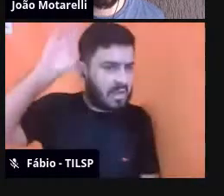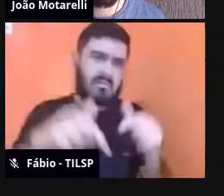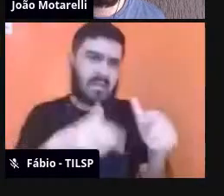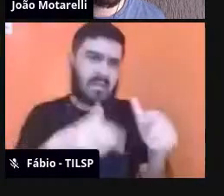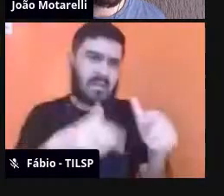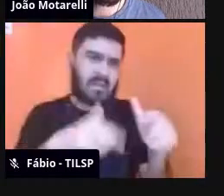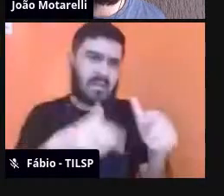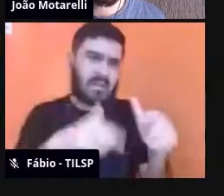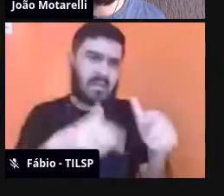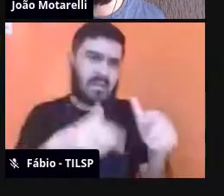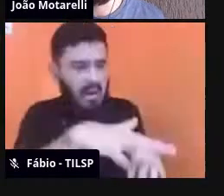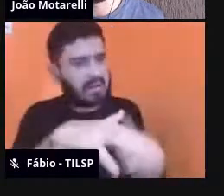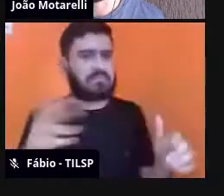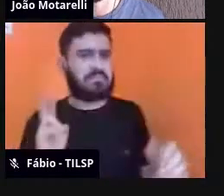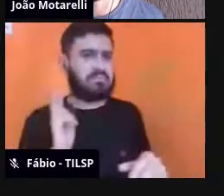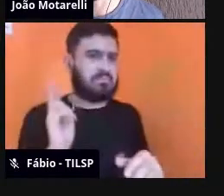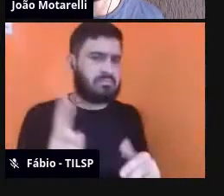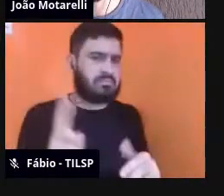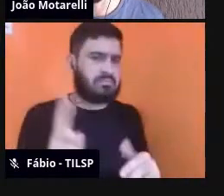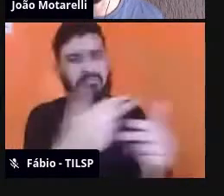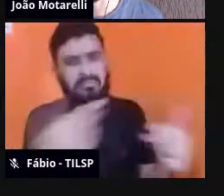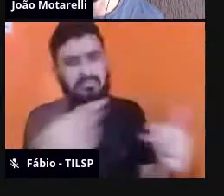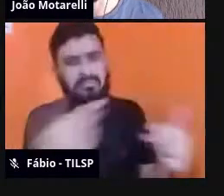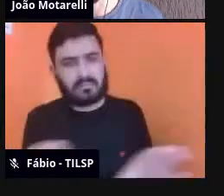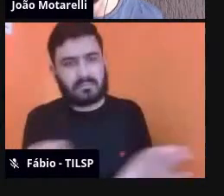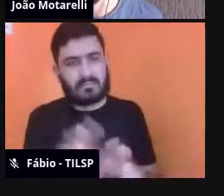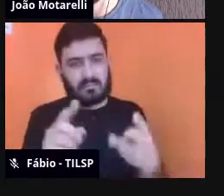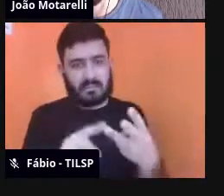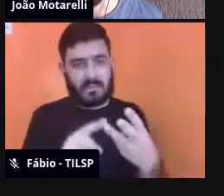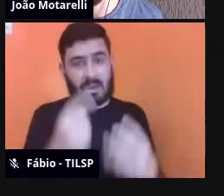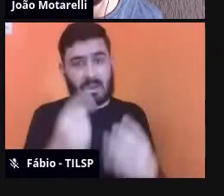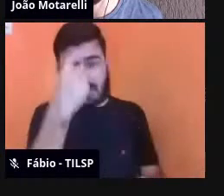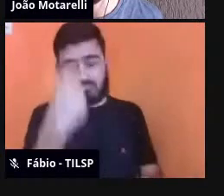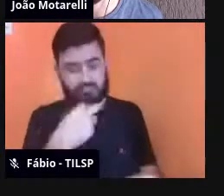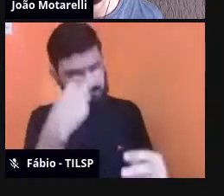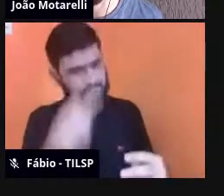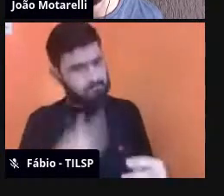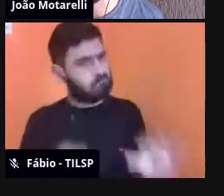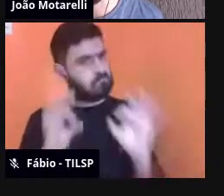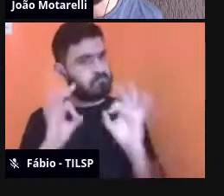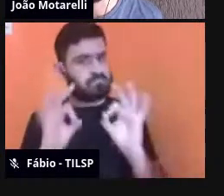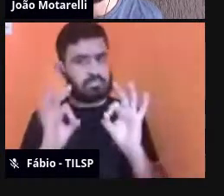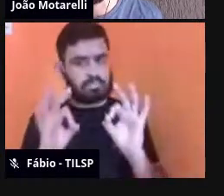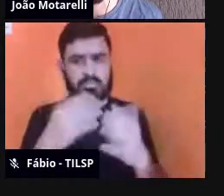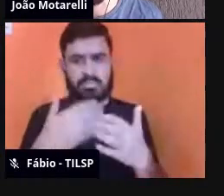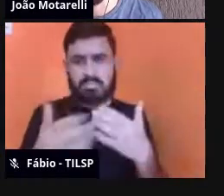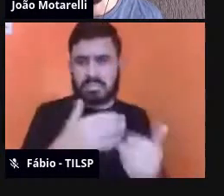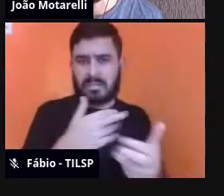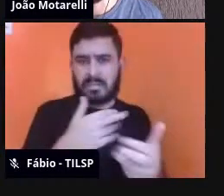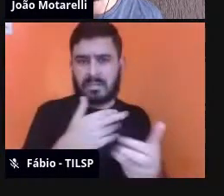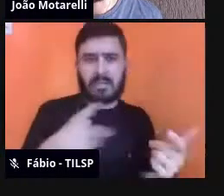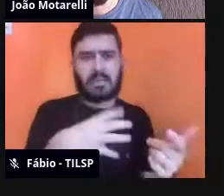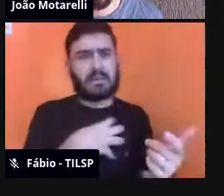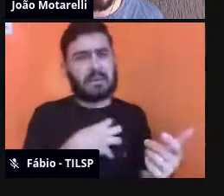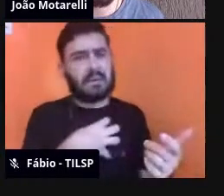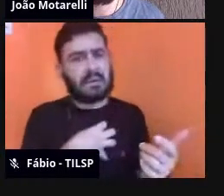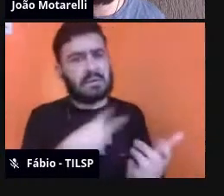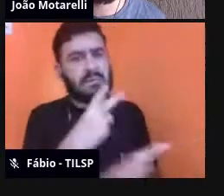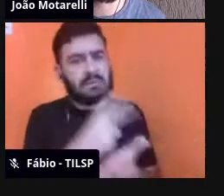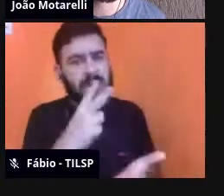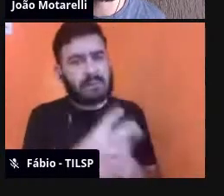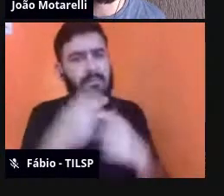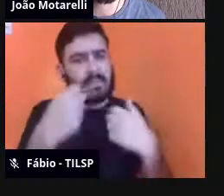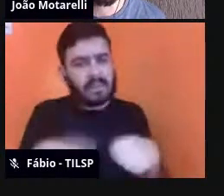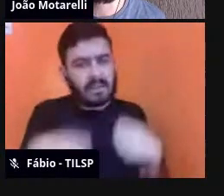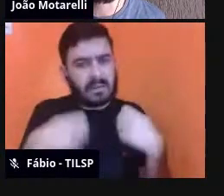dieta saudável. E o 3, imagem corporal positiva, autoestima, identidade ou satisfação excessivamente dependente da conformidade